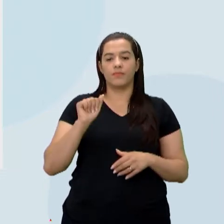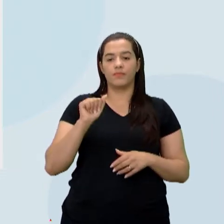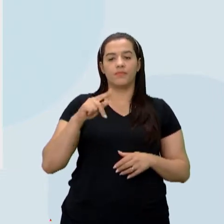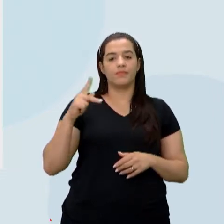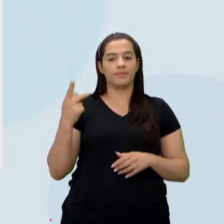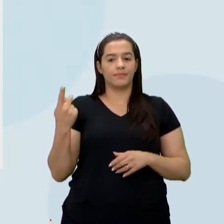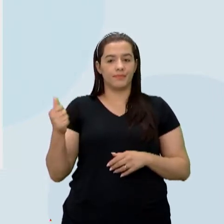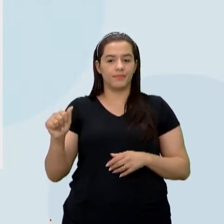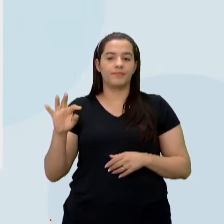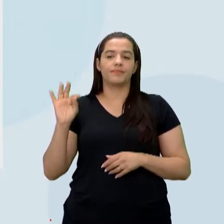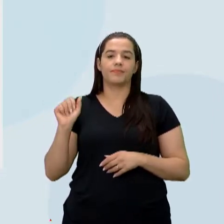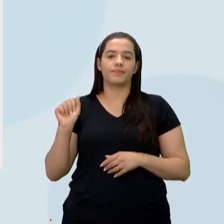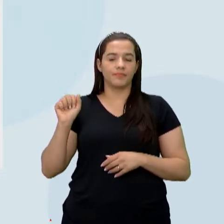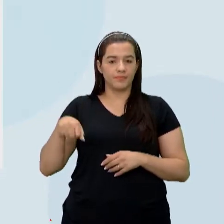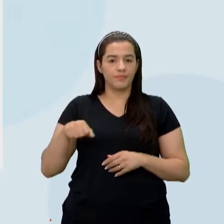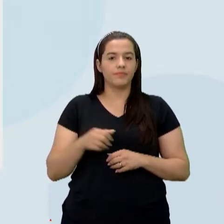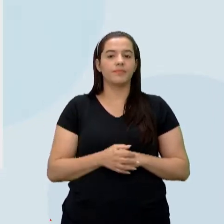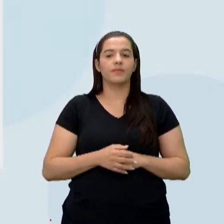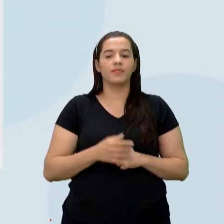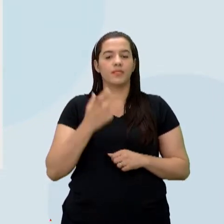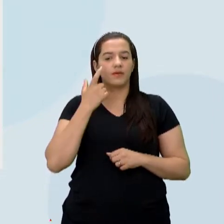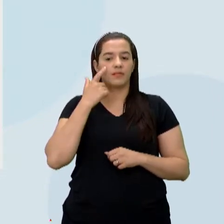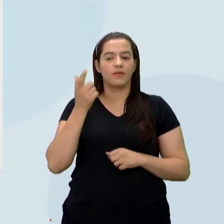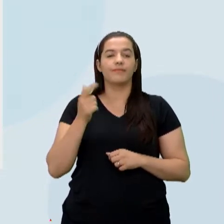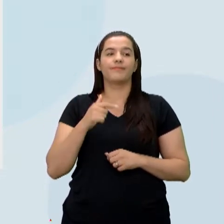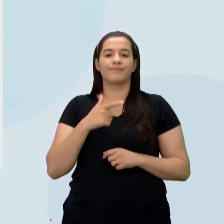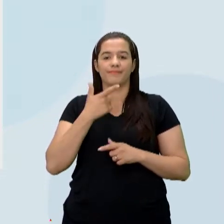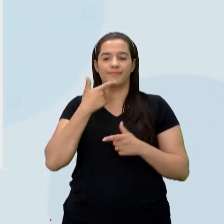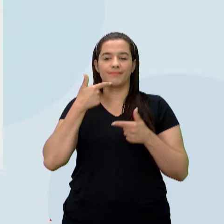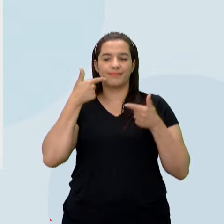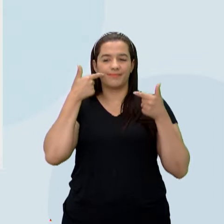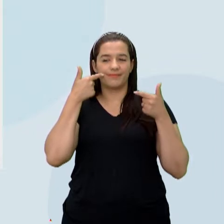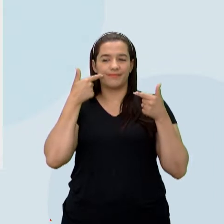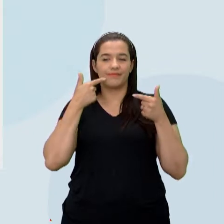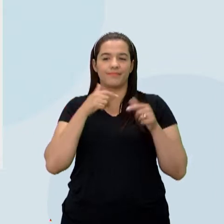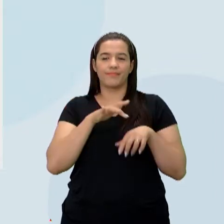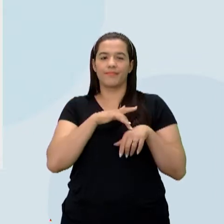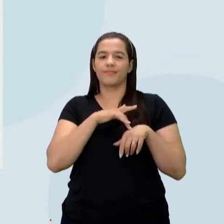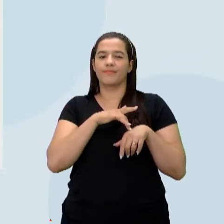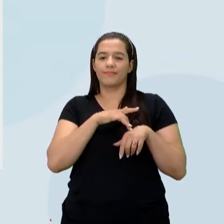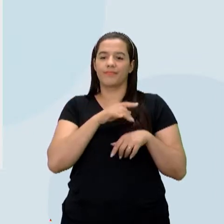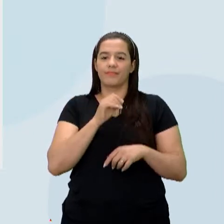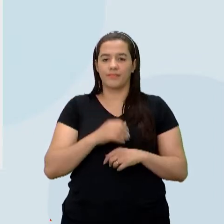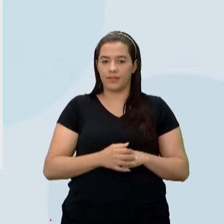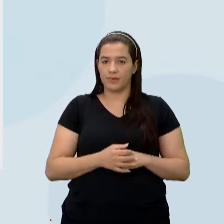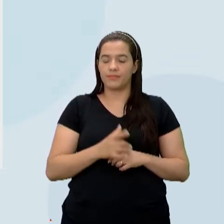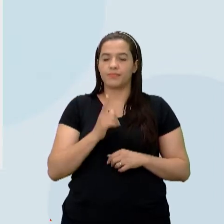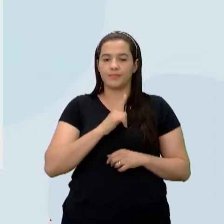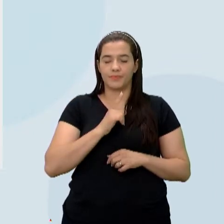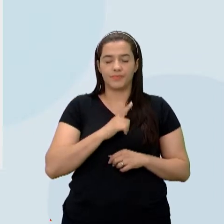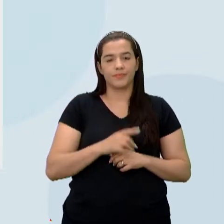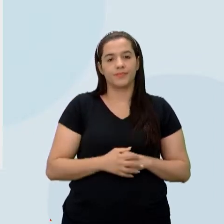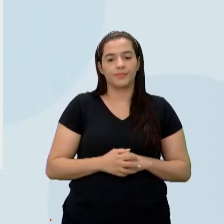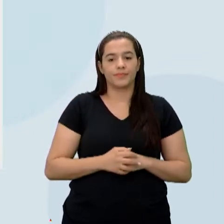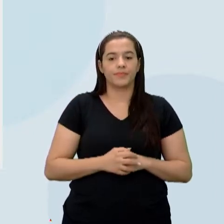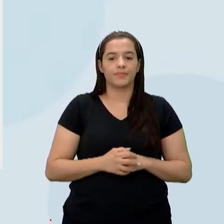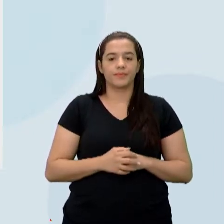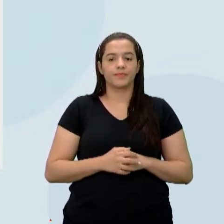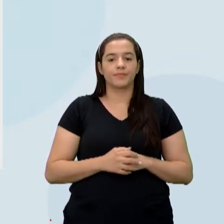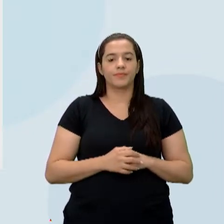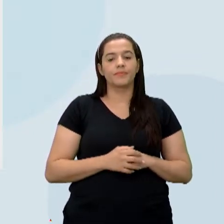tá assim, né? Uma coisa meio debochada. Debochado. Perfeito.